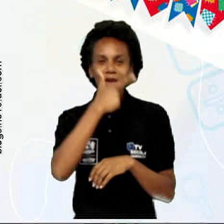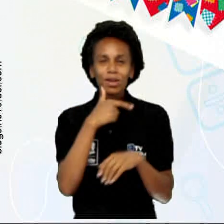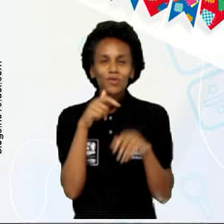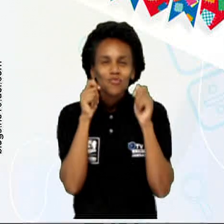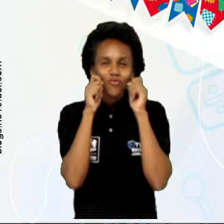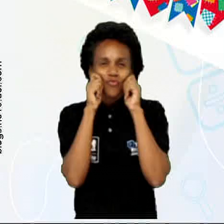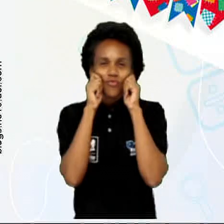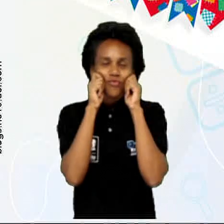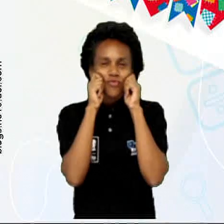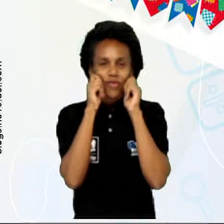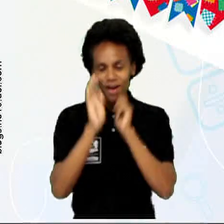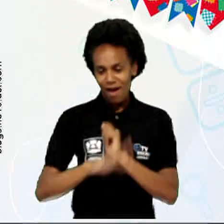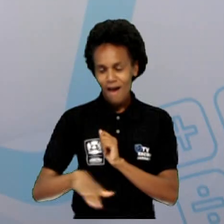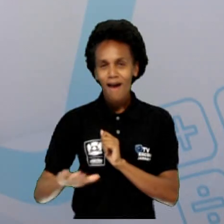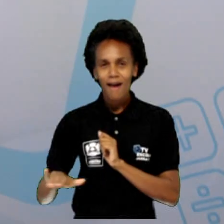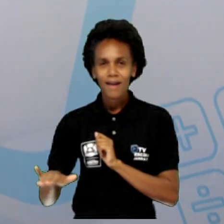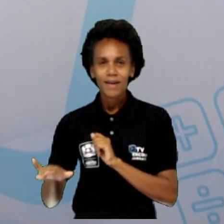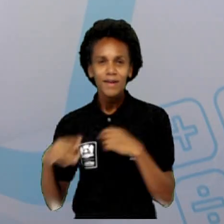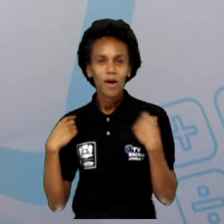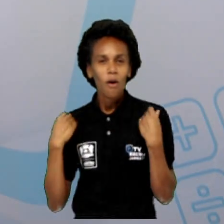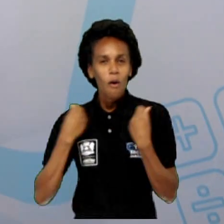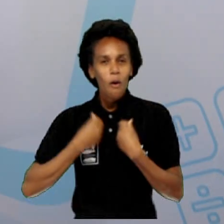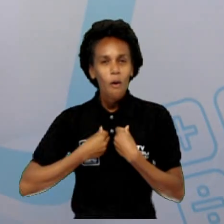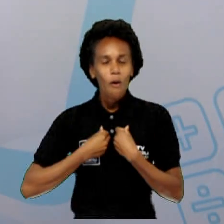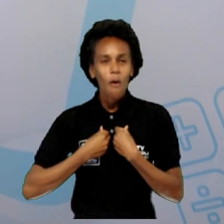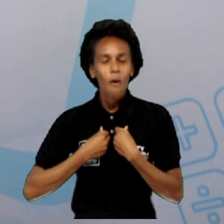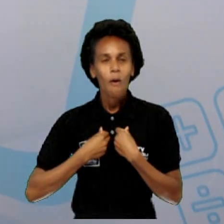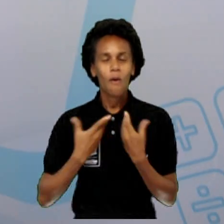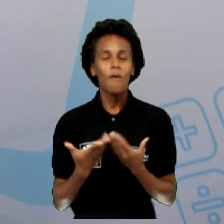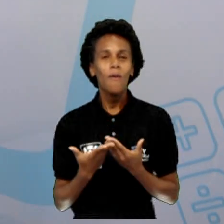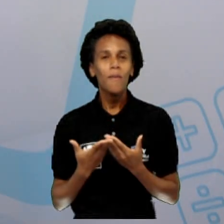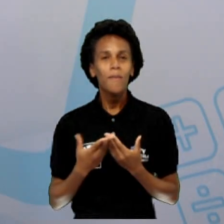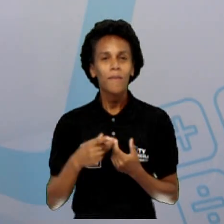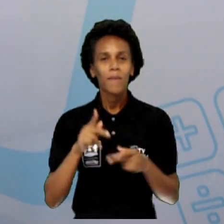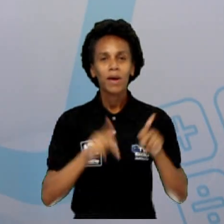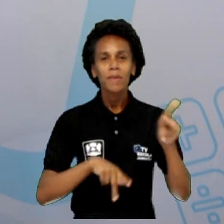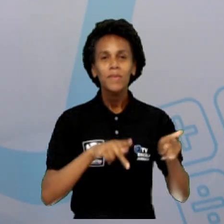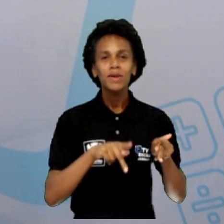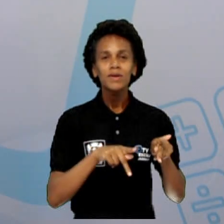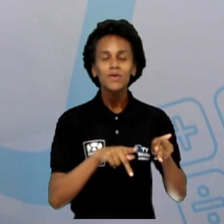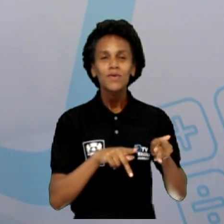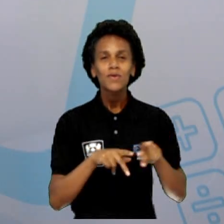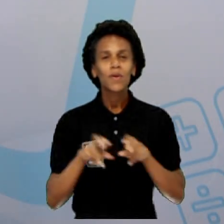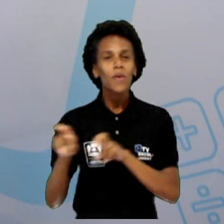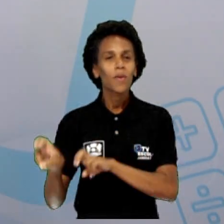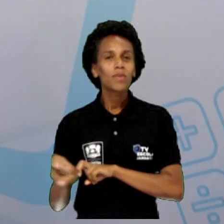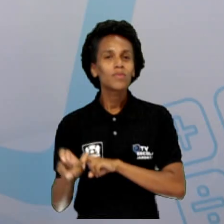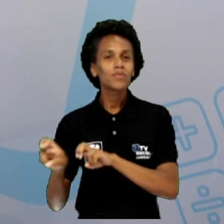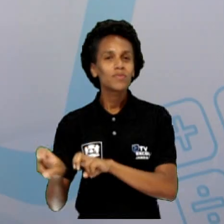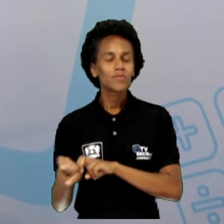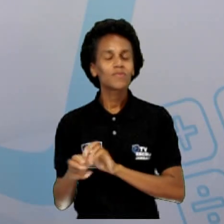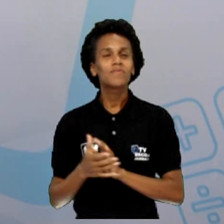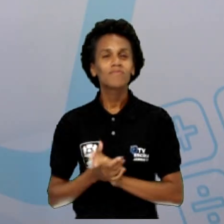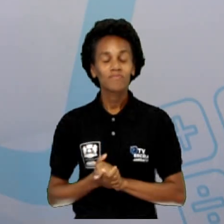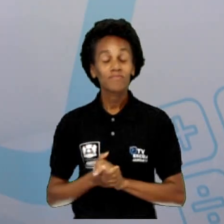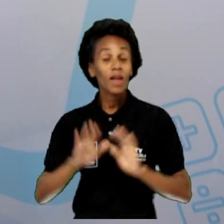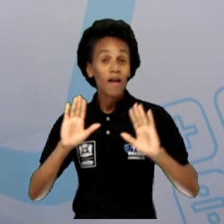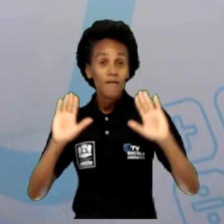de caipiras, tá? Essa festa, ela vem para que a gente possa